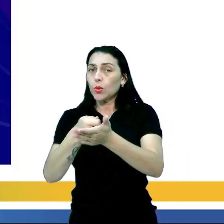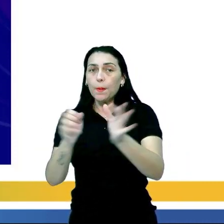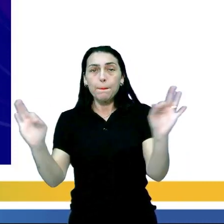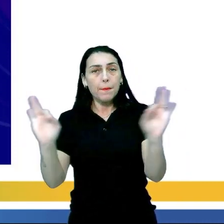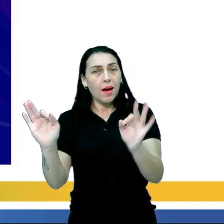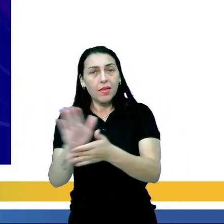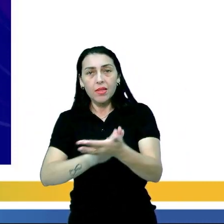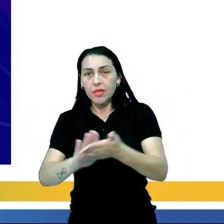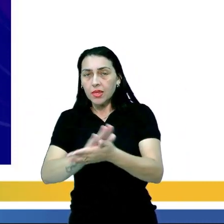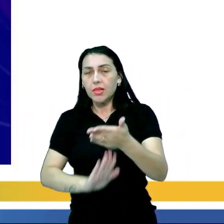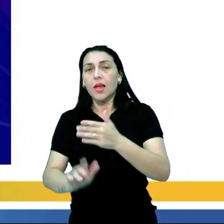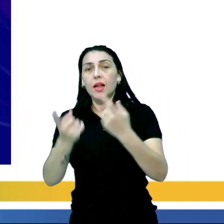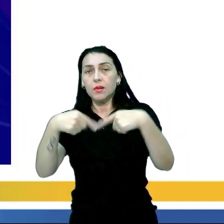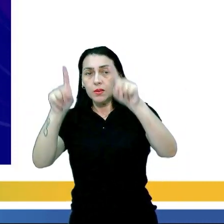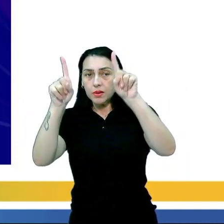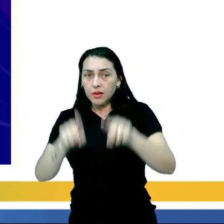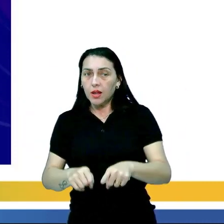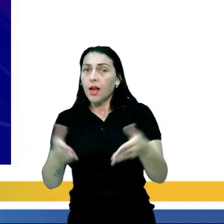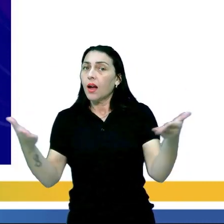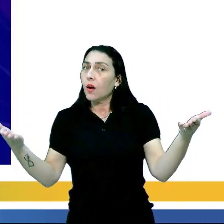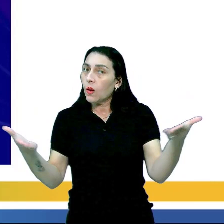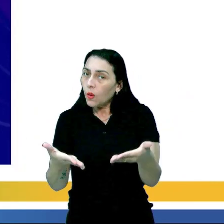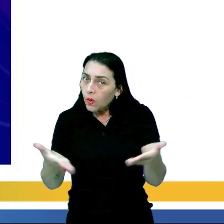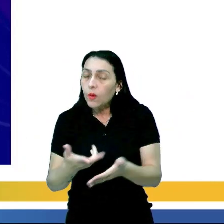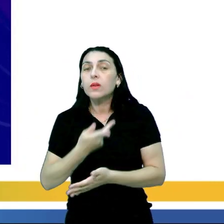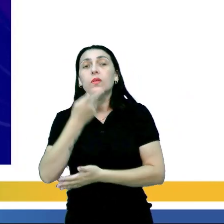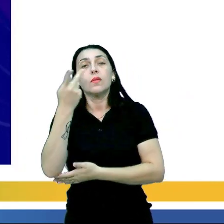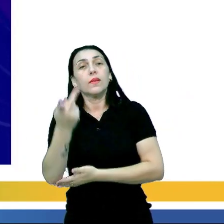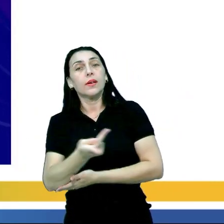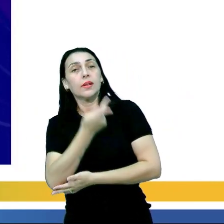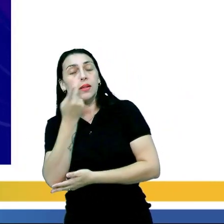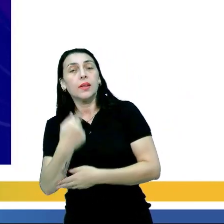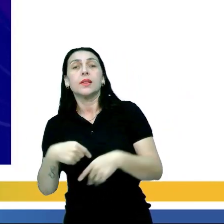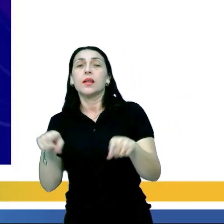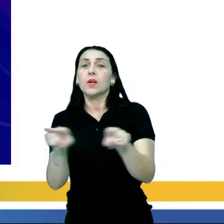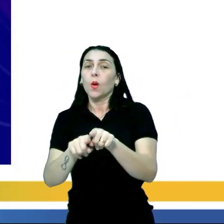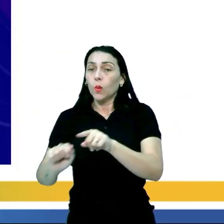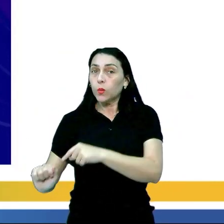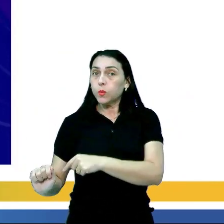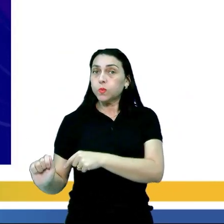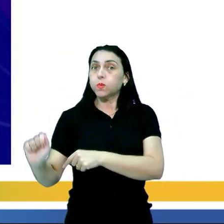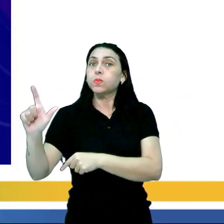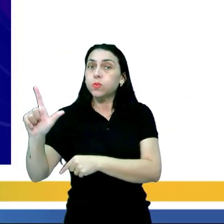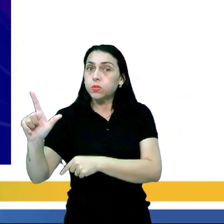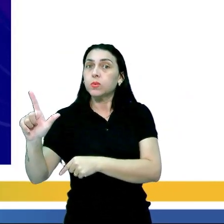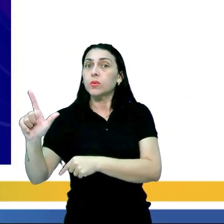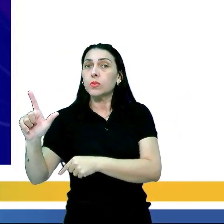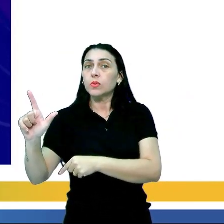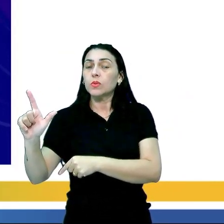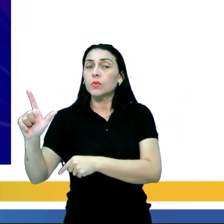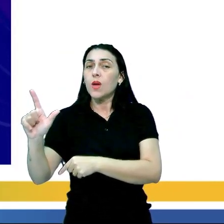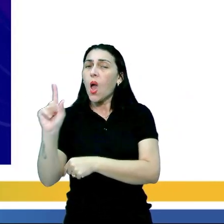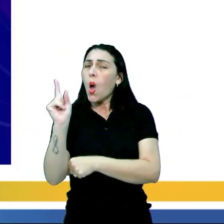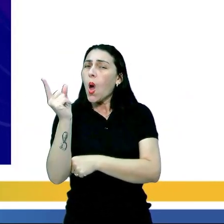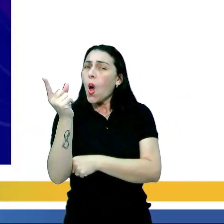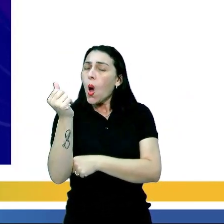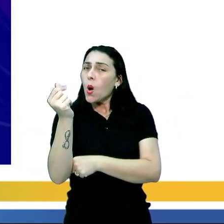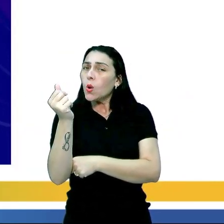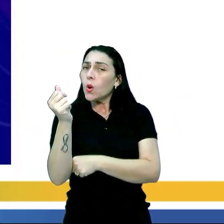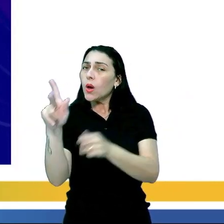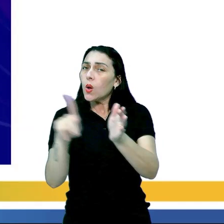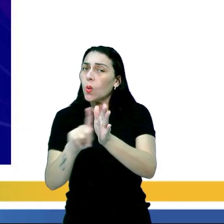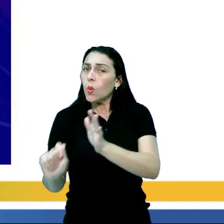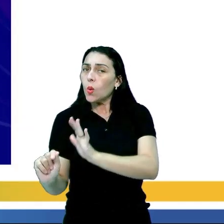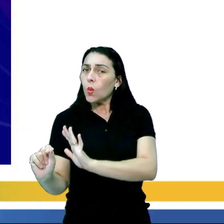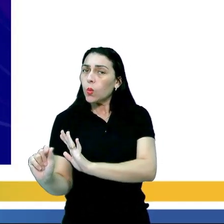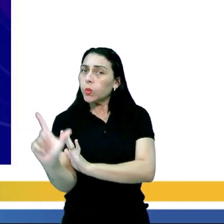ao trabalhador. Ainda agora, eu disse que isso se chama também lucro. Lucro. Agora, duas